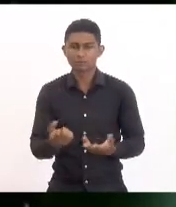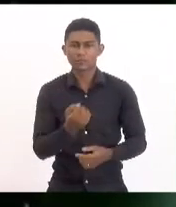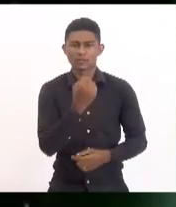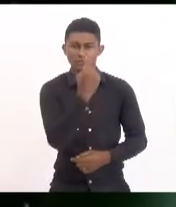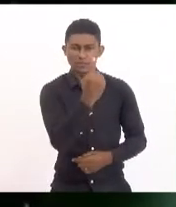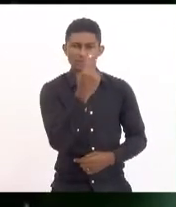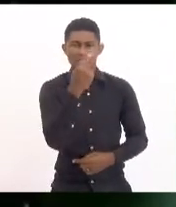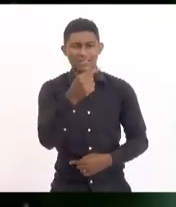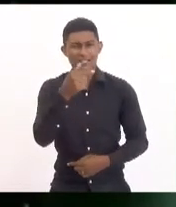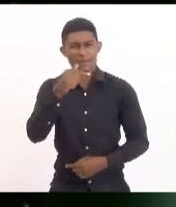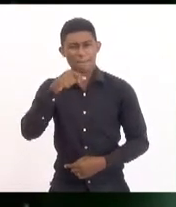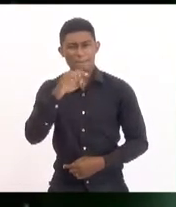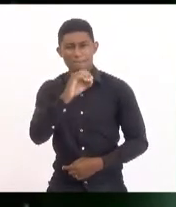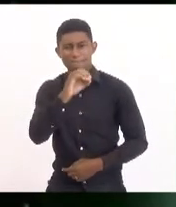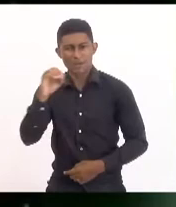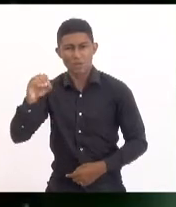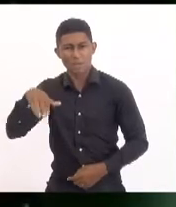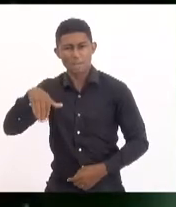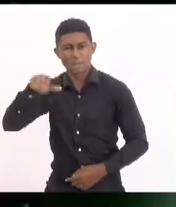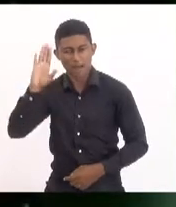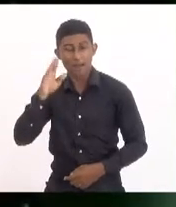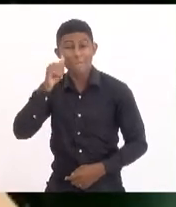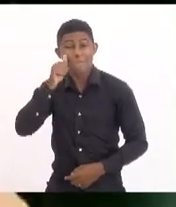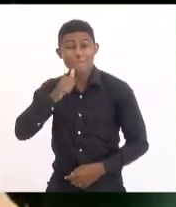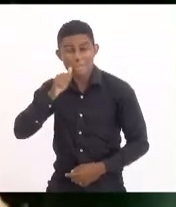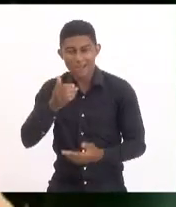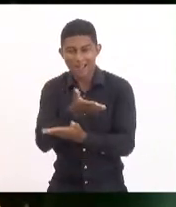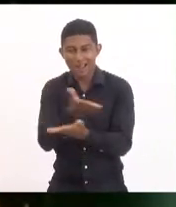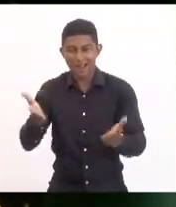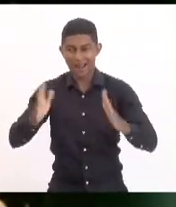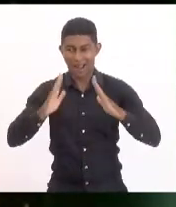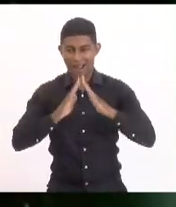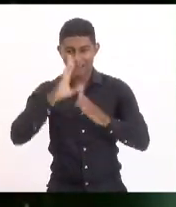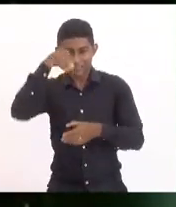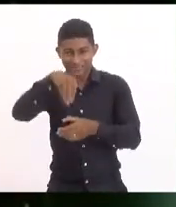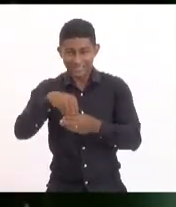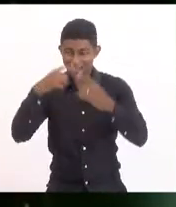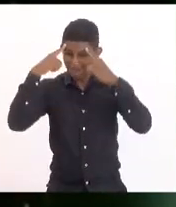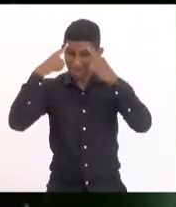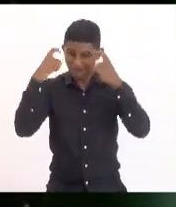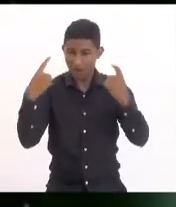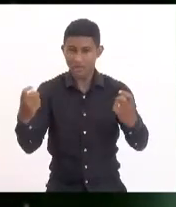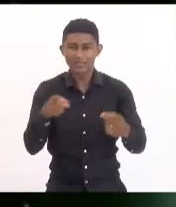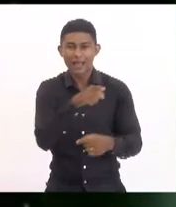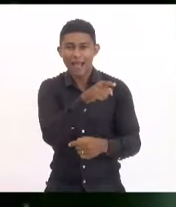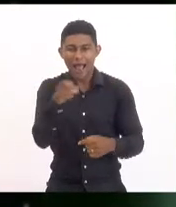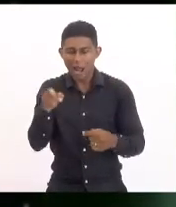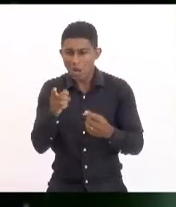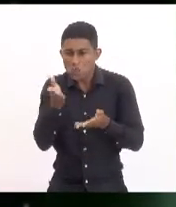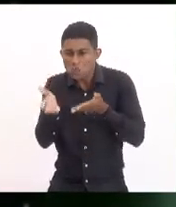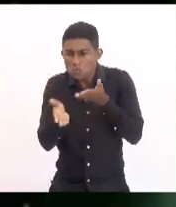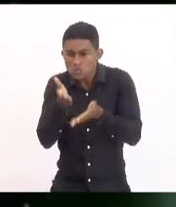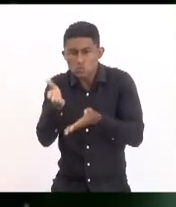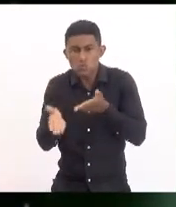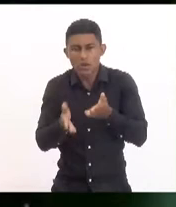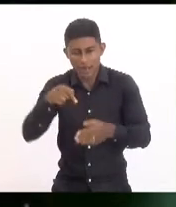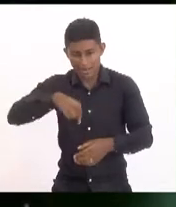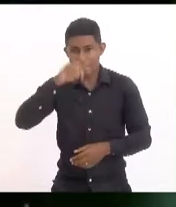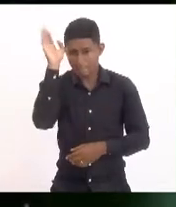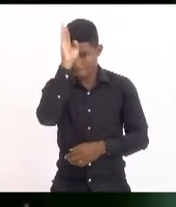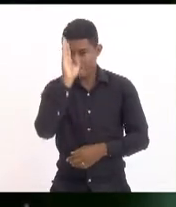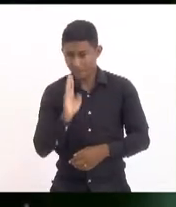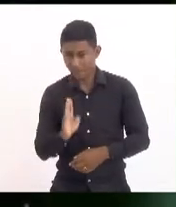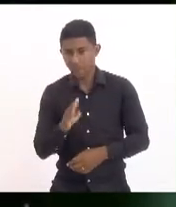117.669 mulheres vítimas de violência doméstica foram atendidas em todo o país. Destes, 6% aparece